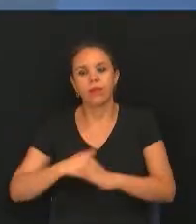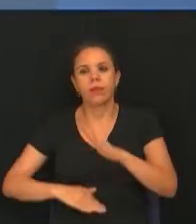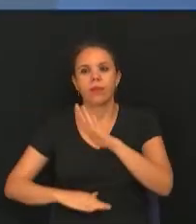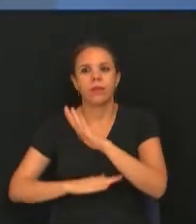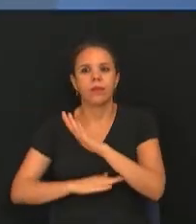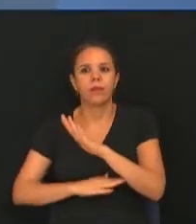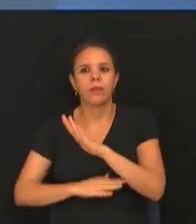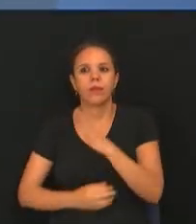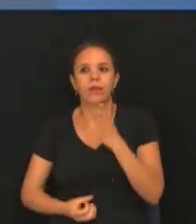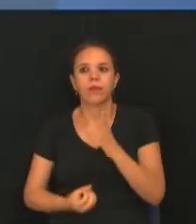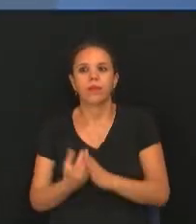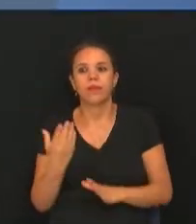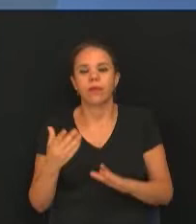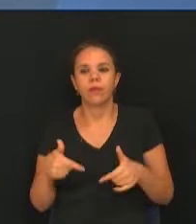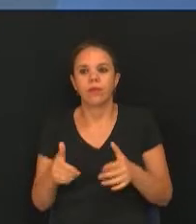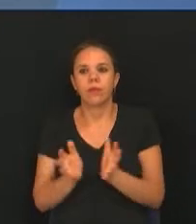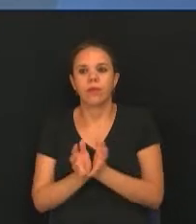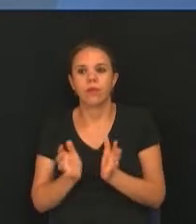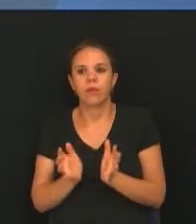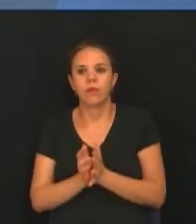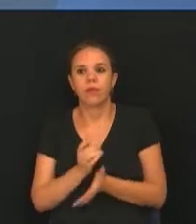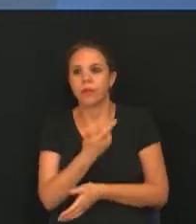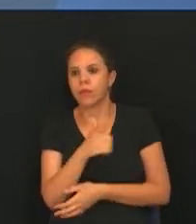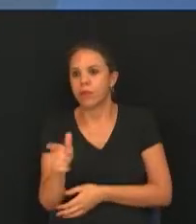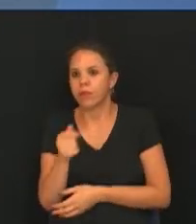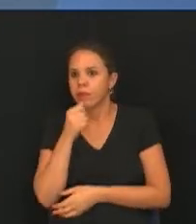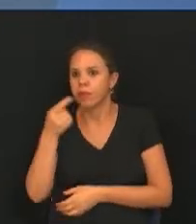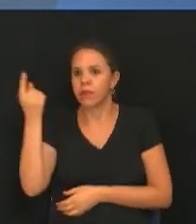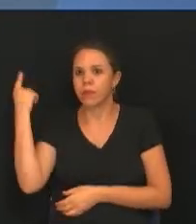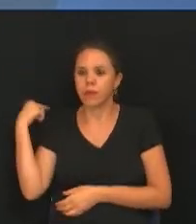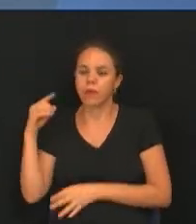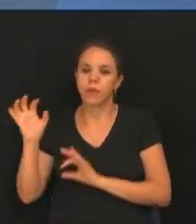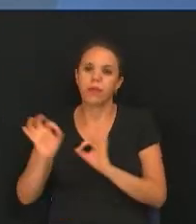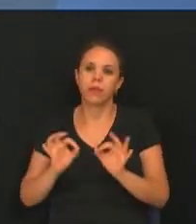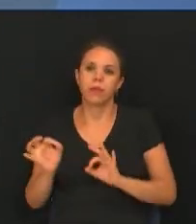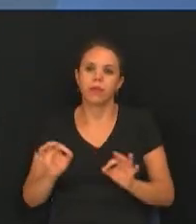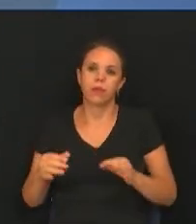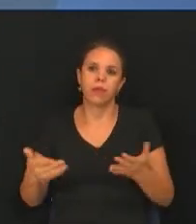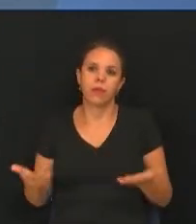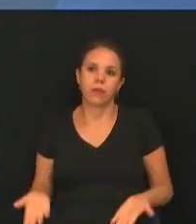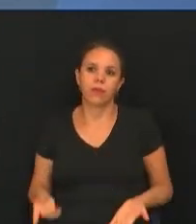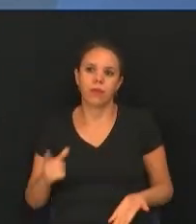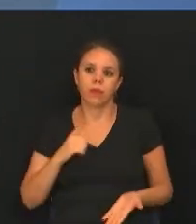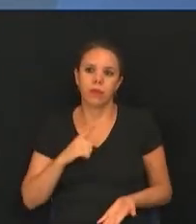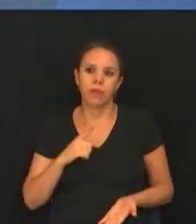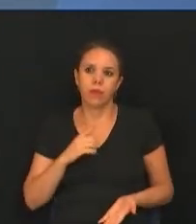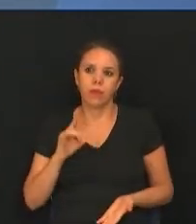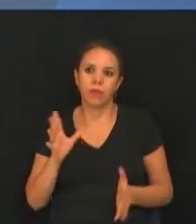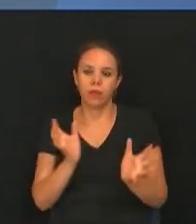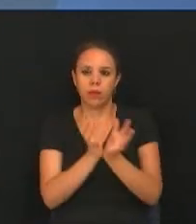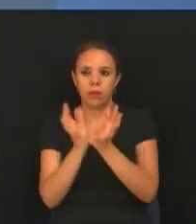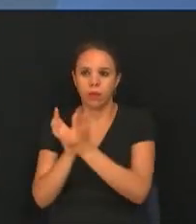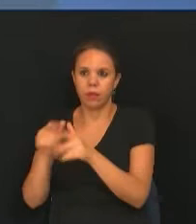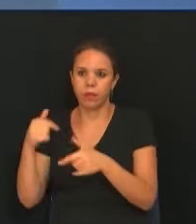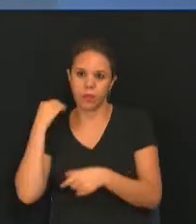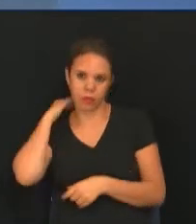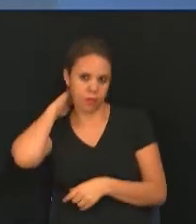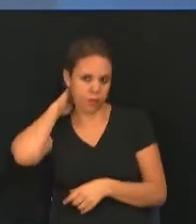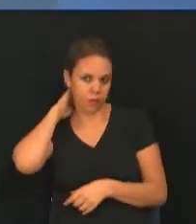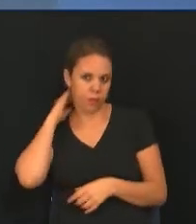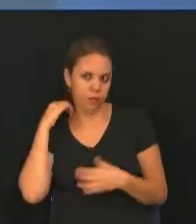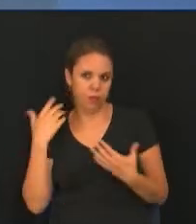a criação de frentes parlamentares que não existia ainda no formato aqui nosso. O que existia são comissões de trabalho, né? Seja